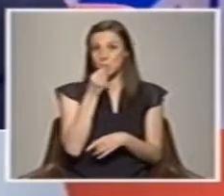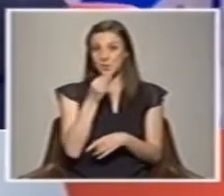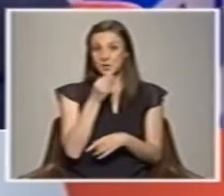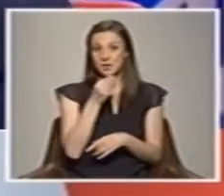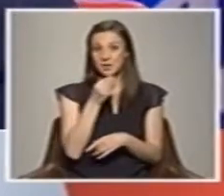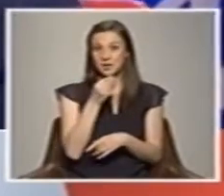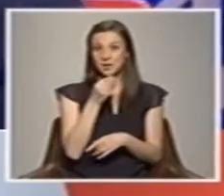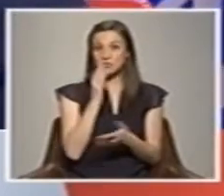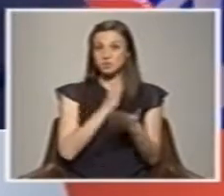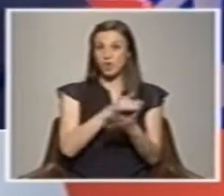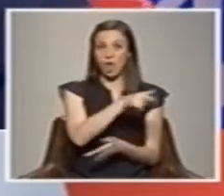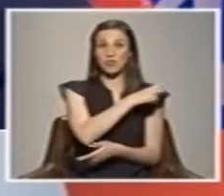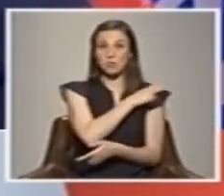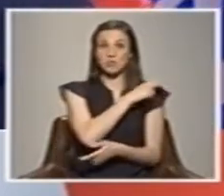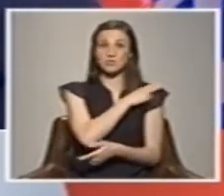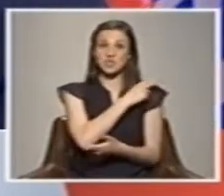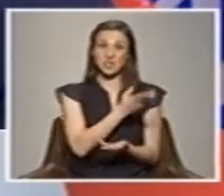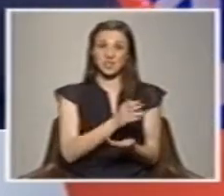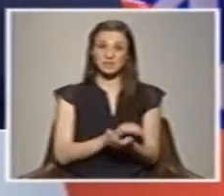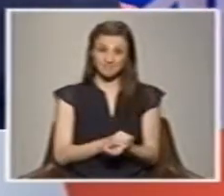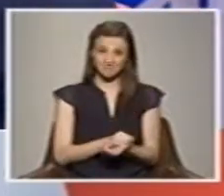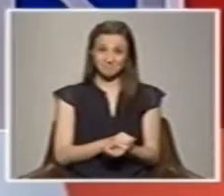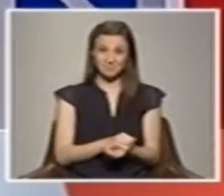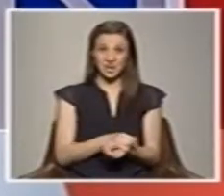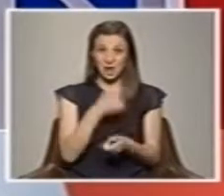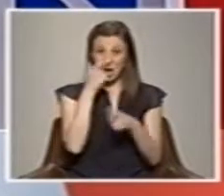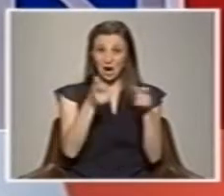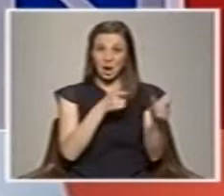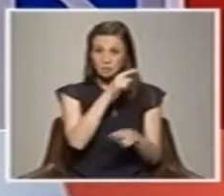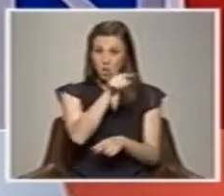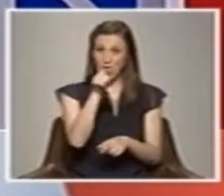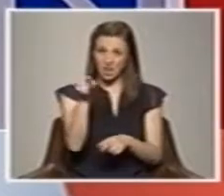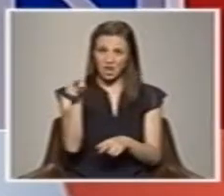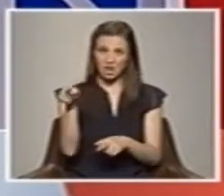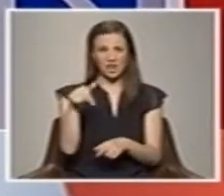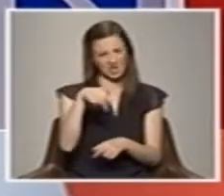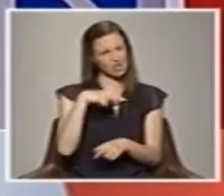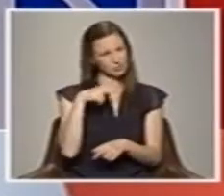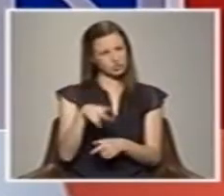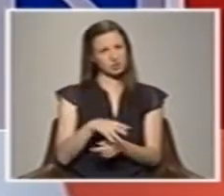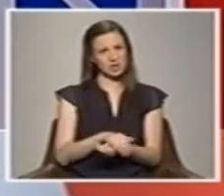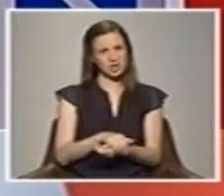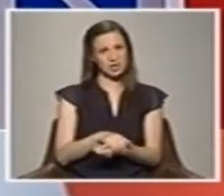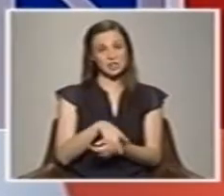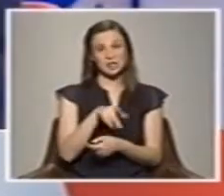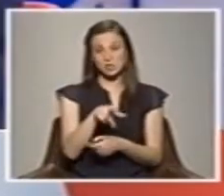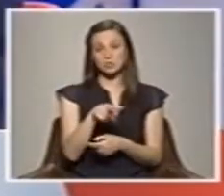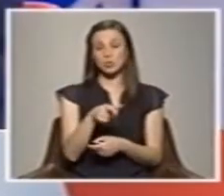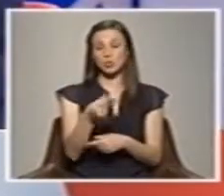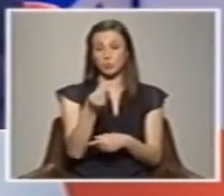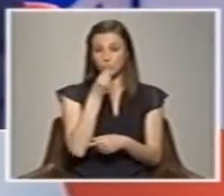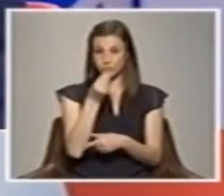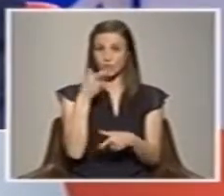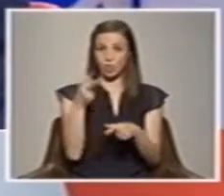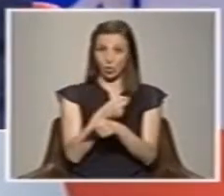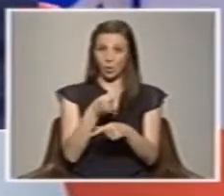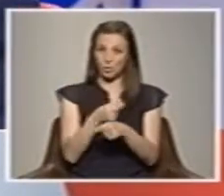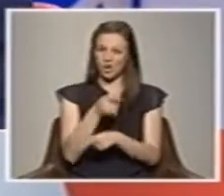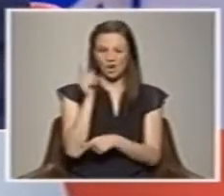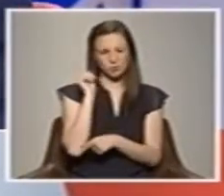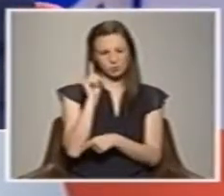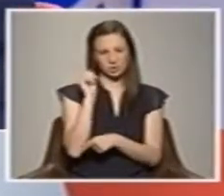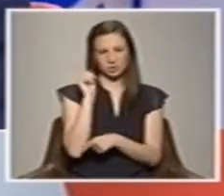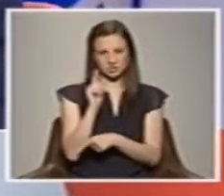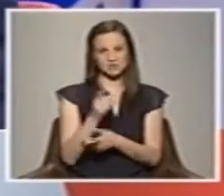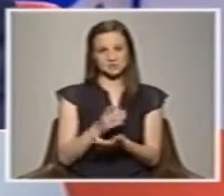que não aquela que estavam a comer. Ainda hoje há quem precise desse reforço. Mas por isso, este perfil do consumo é muito importante, e eu acho que existe